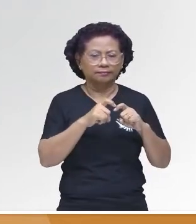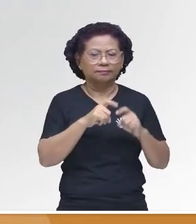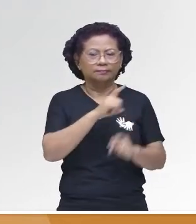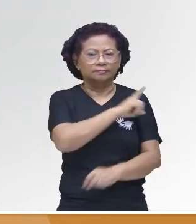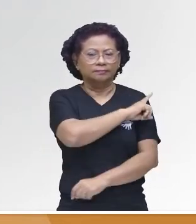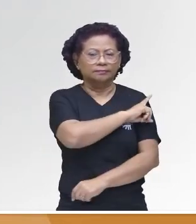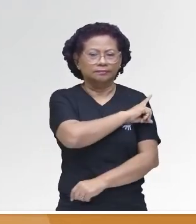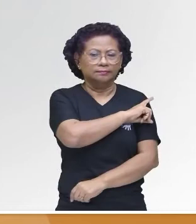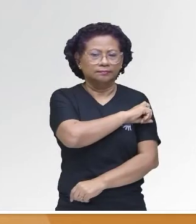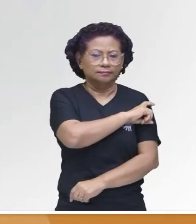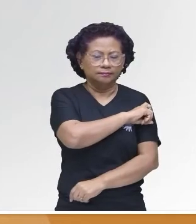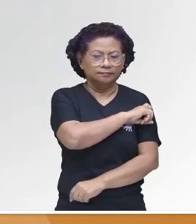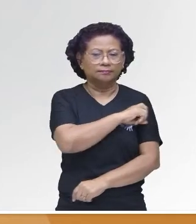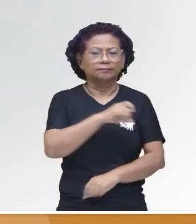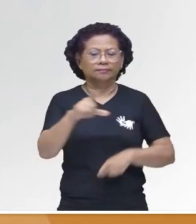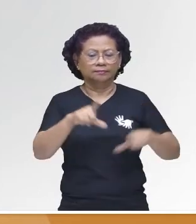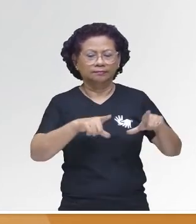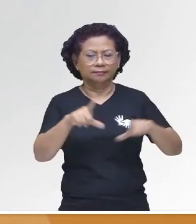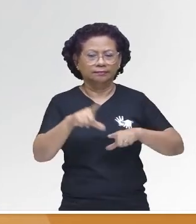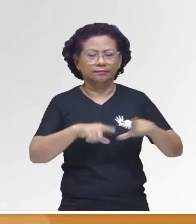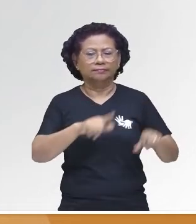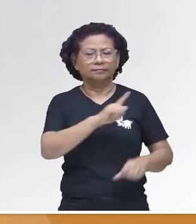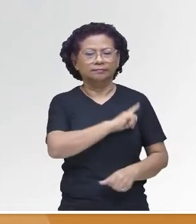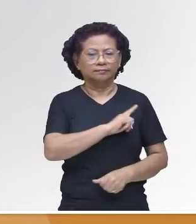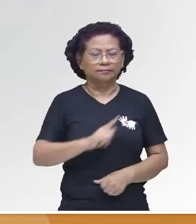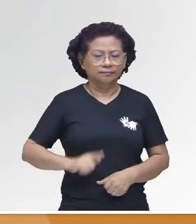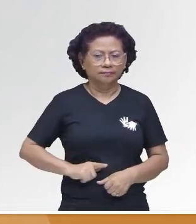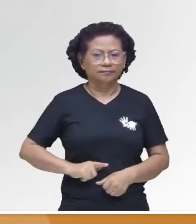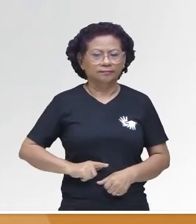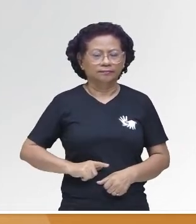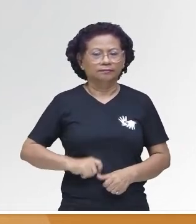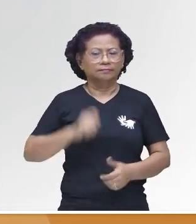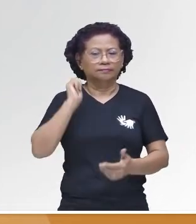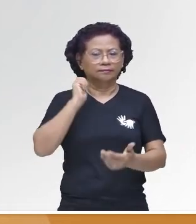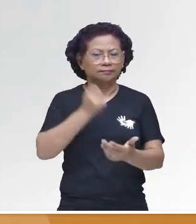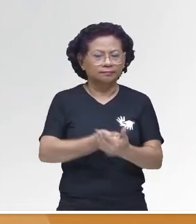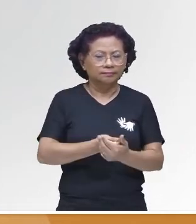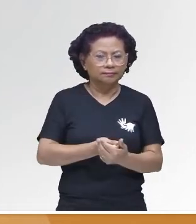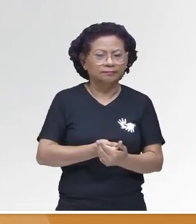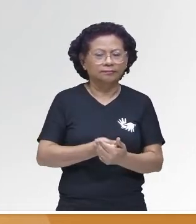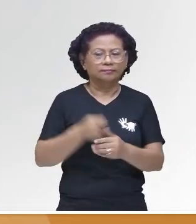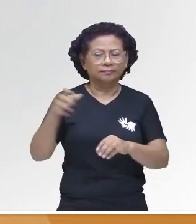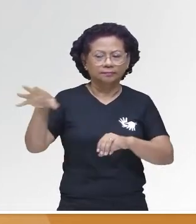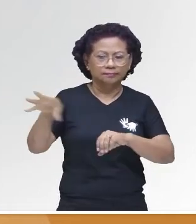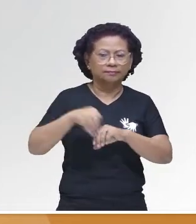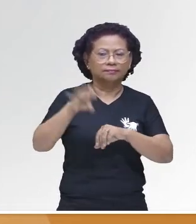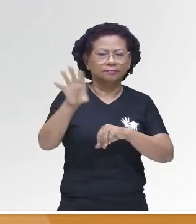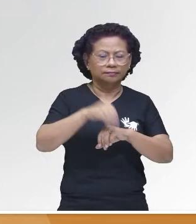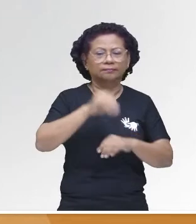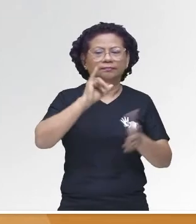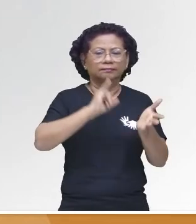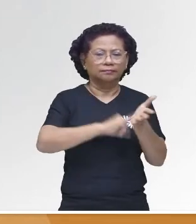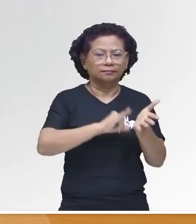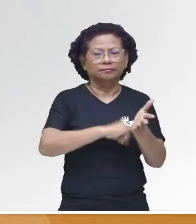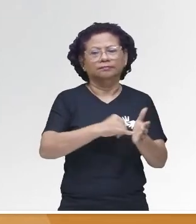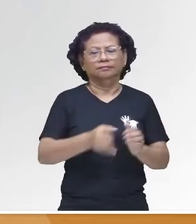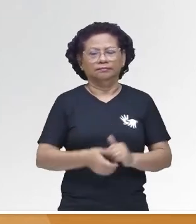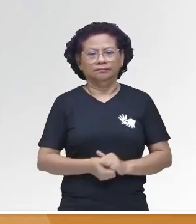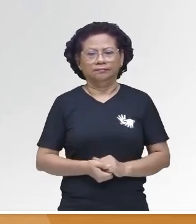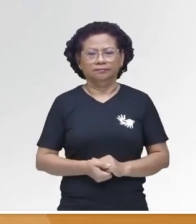que trabalham em instituições públicas. Todos esses são pagos através do recolhimento de impostos. Tá? Então, daí